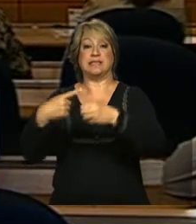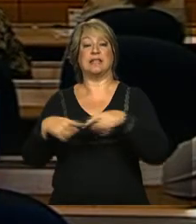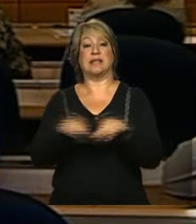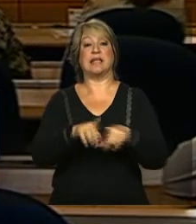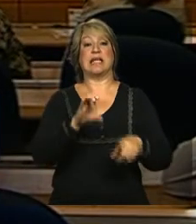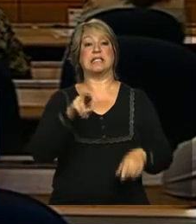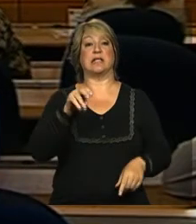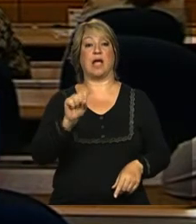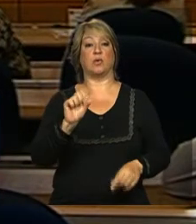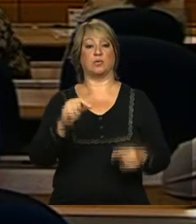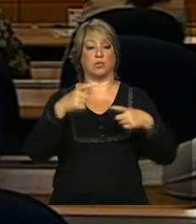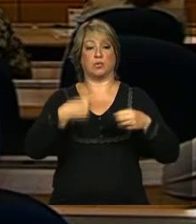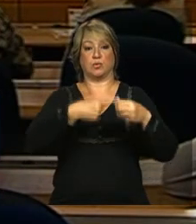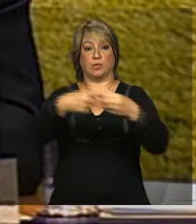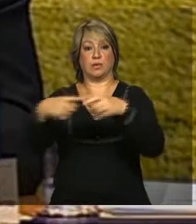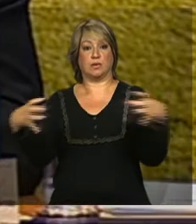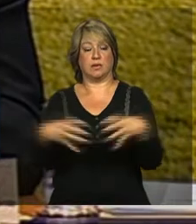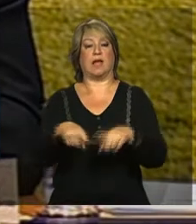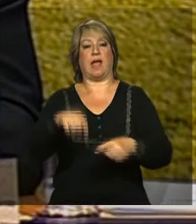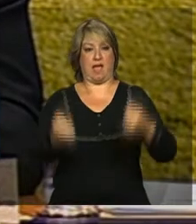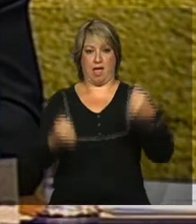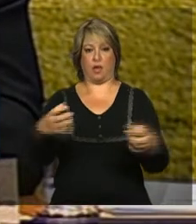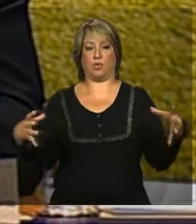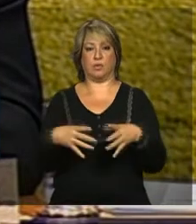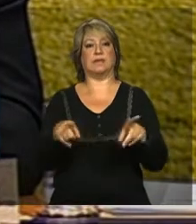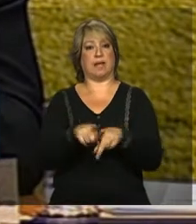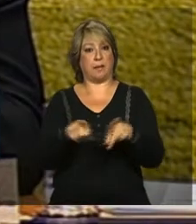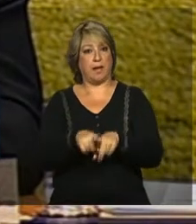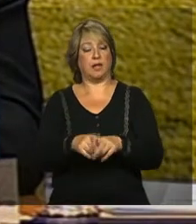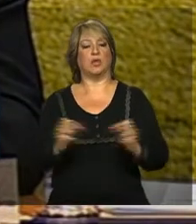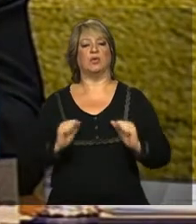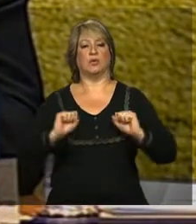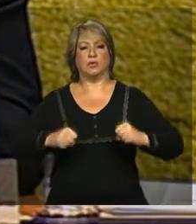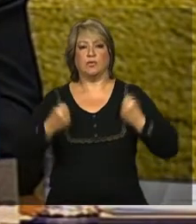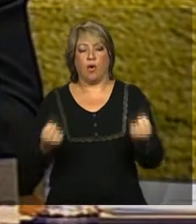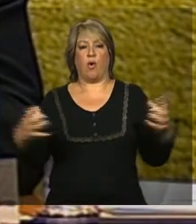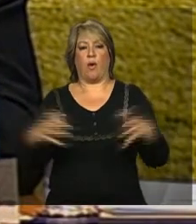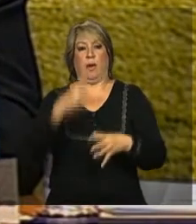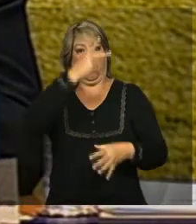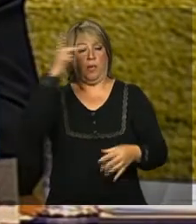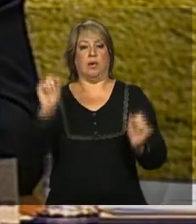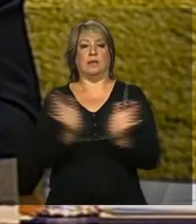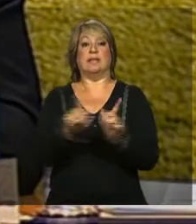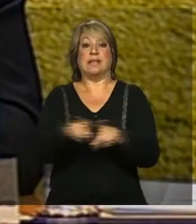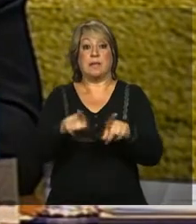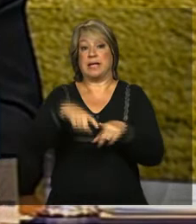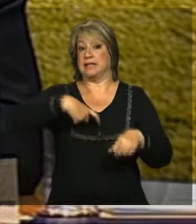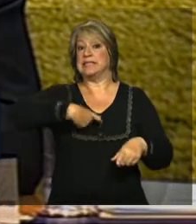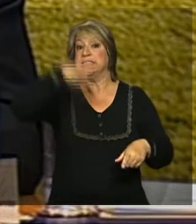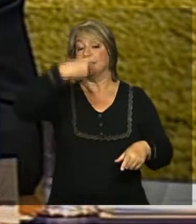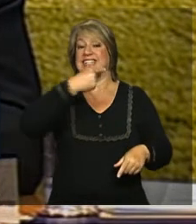as unidades básicas de saúde e junto com as unidades móveis vão junto também o esforço concentrado mutirões de próteses